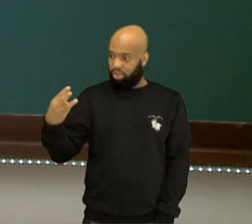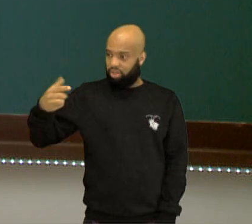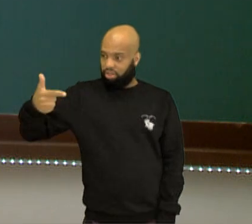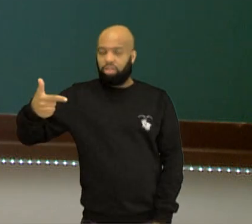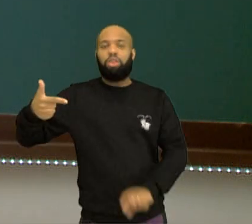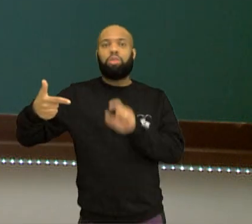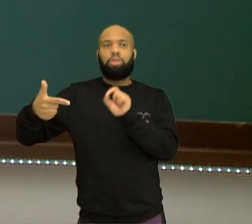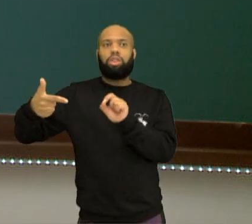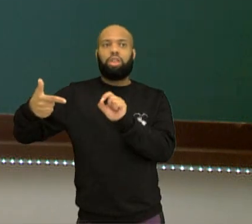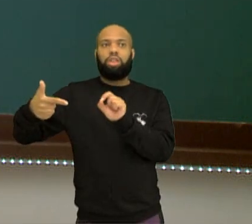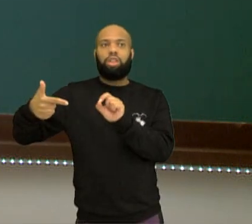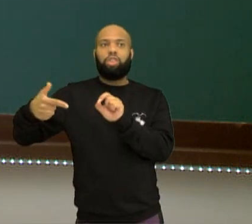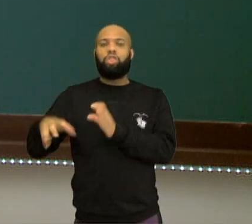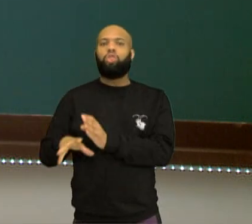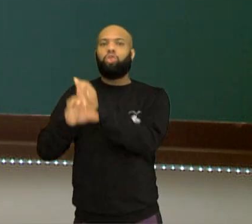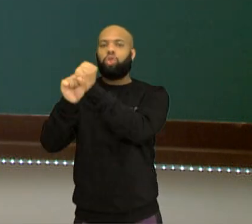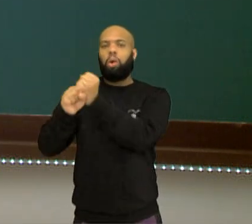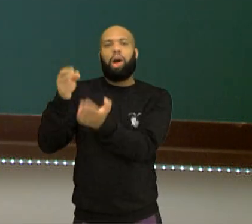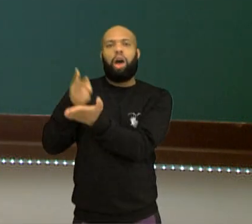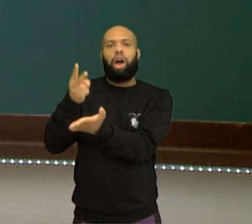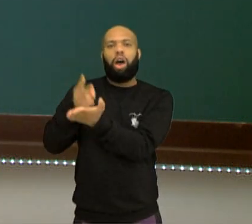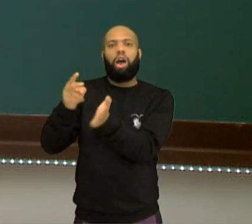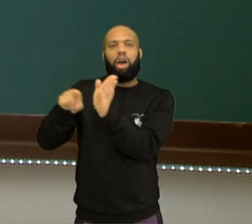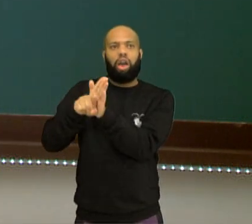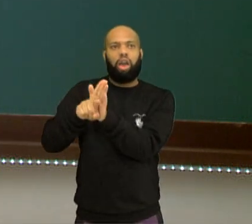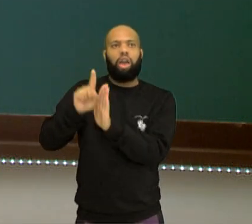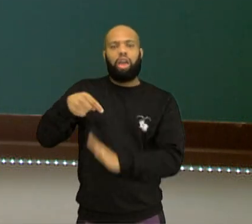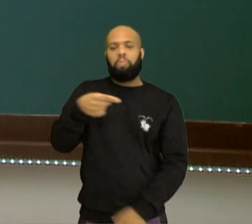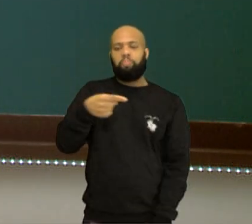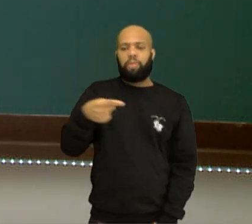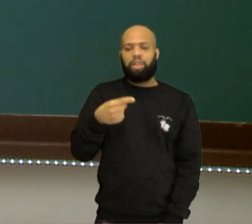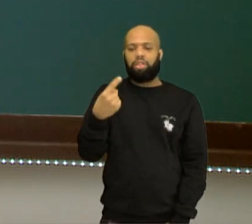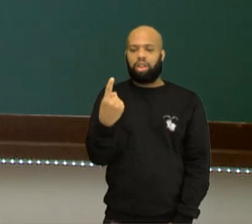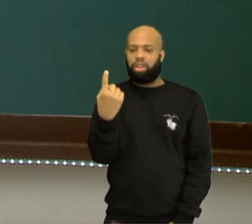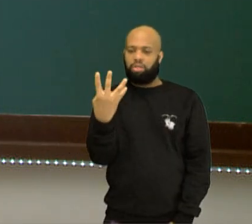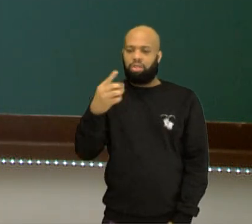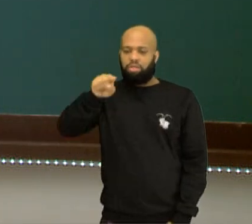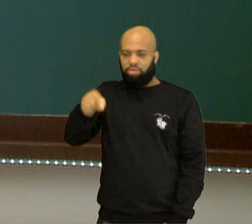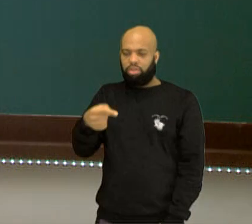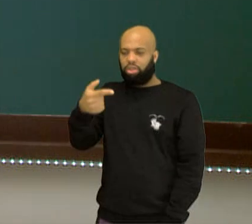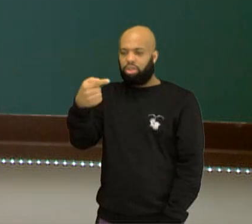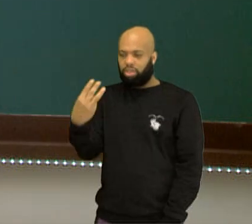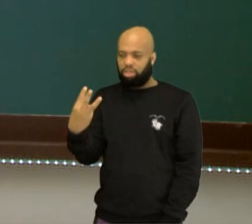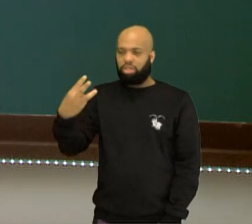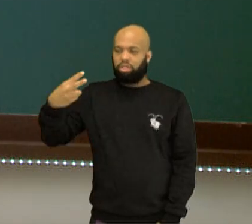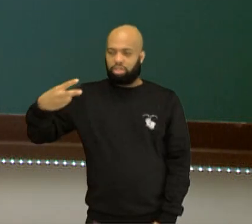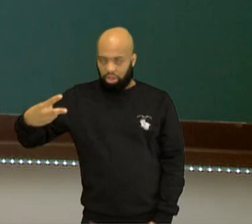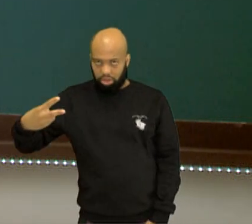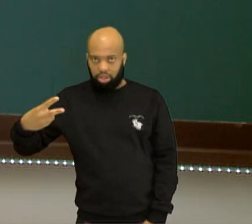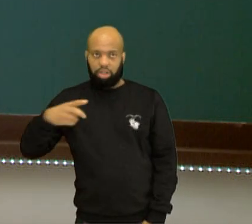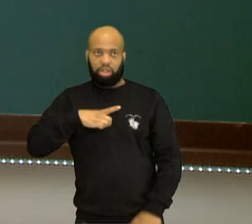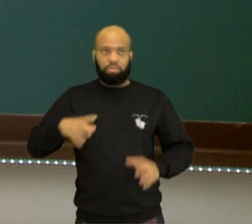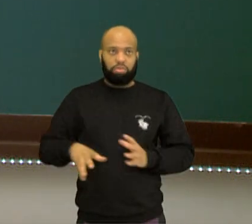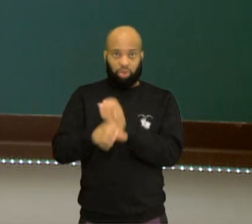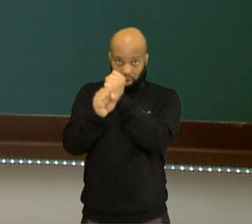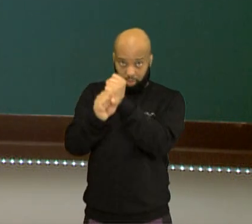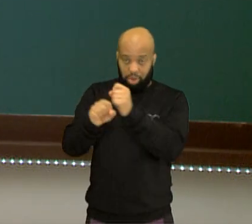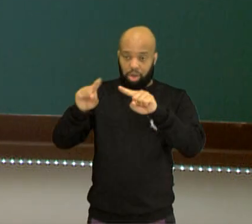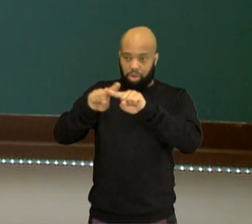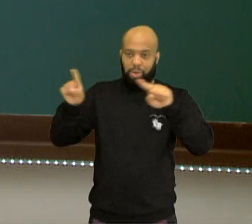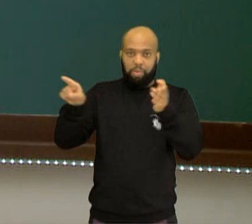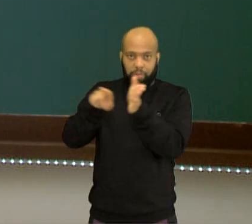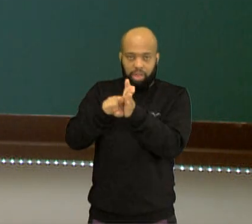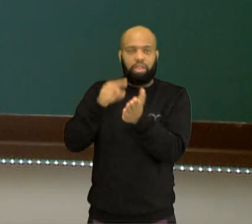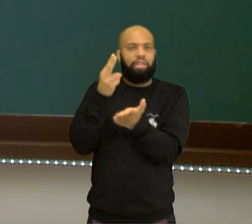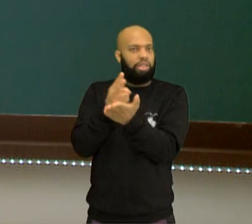é menos 14,32, tá bom? Então, a gente soma e repete o sinal, tá